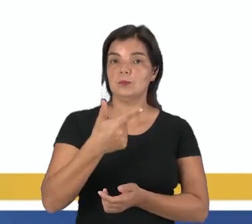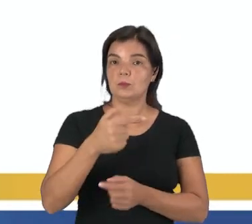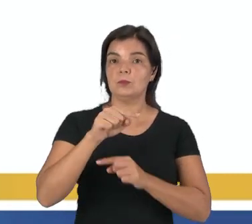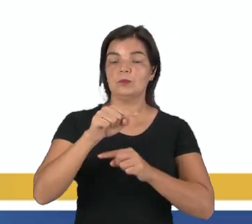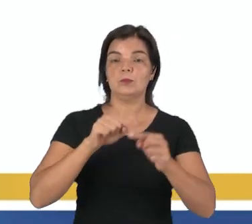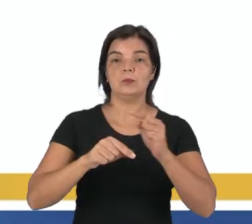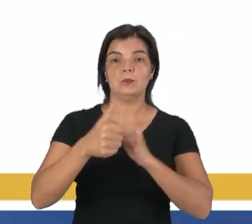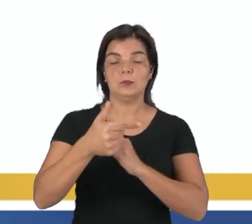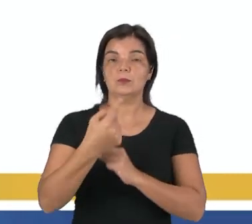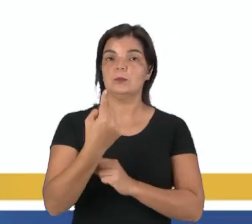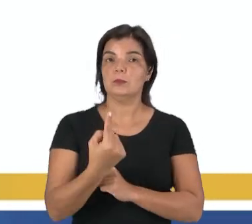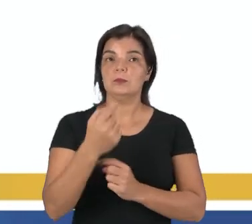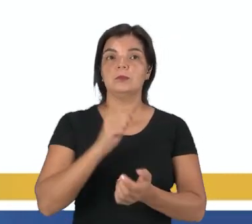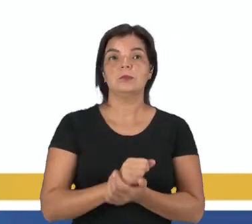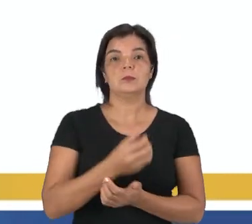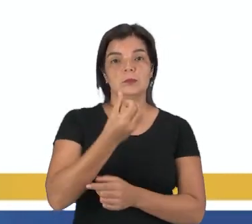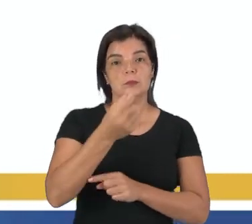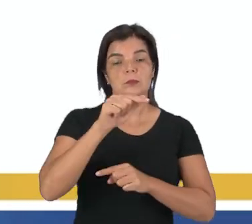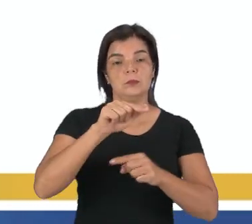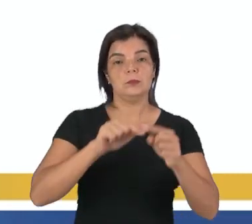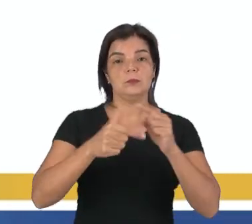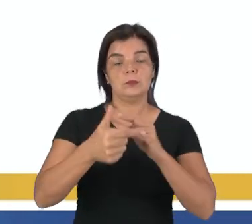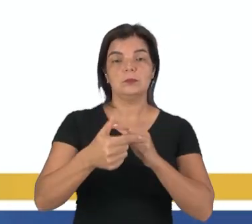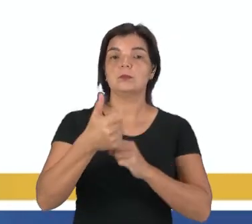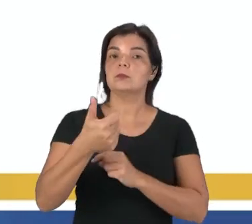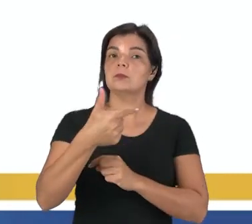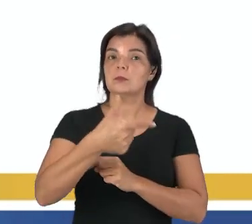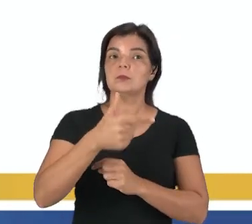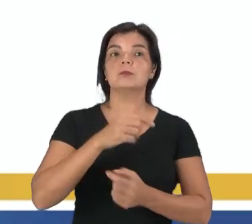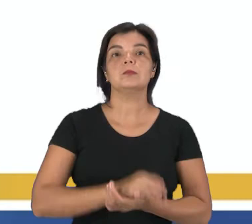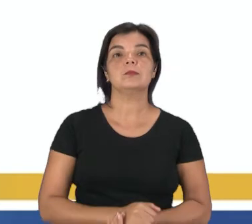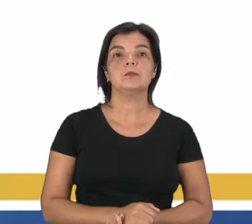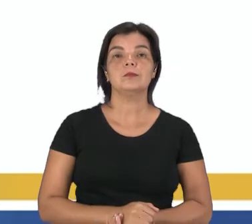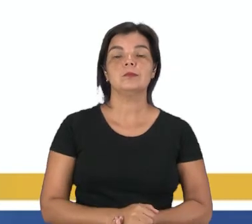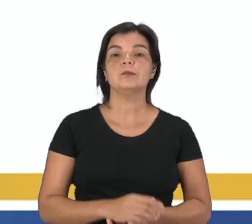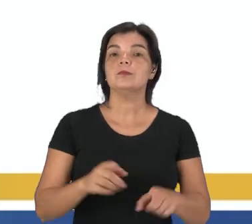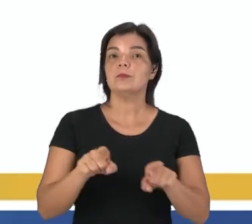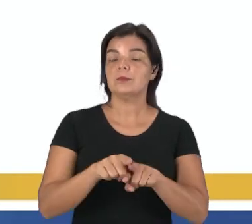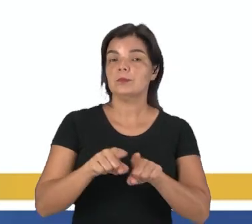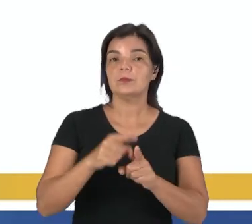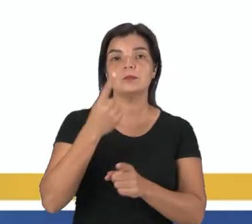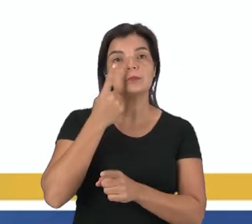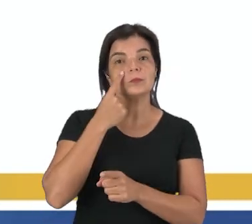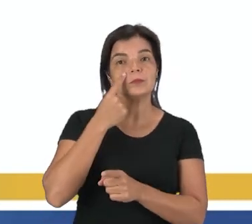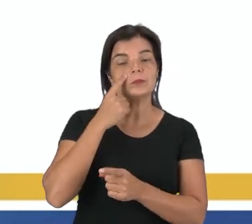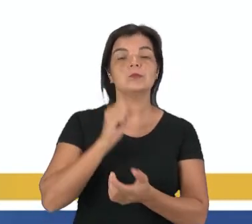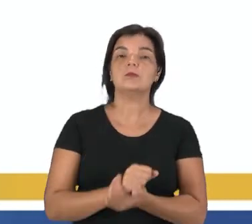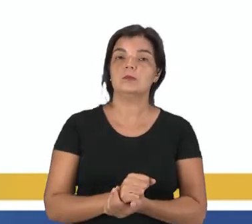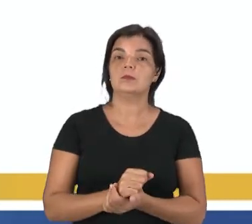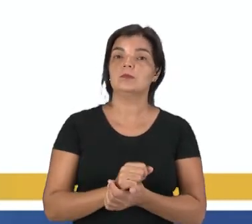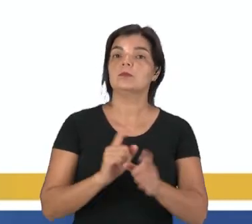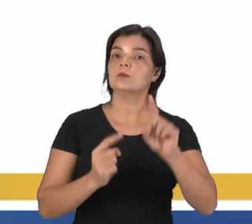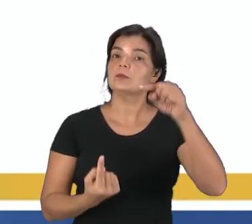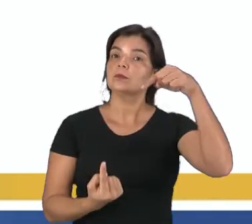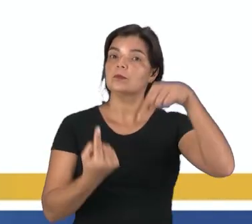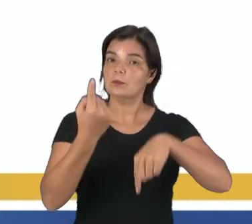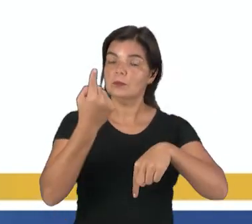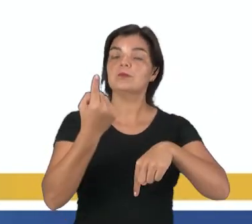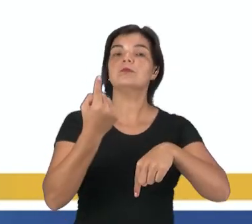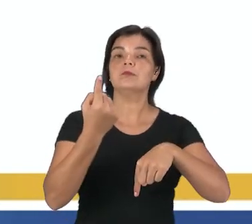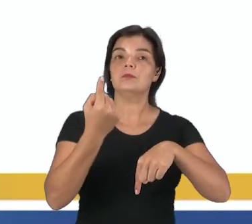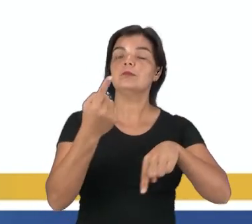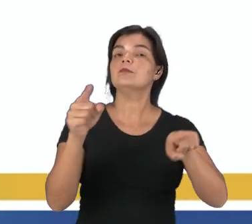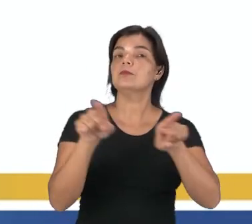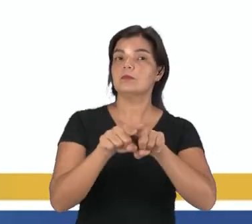dar 1. E 6 vezes 2, que vai dar 12. E aí eu pude verificar que essa minha grandeza ela é inversamente